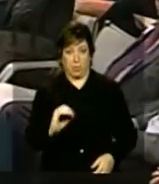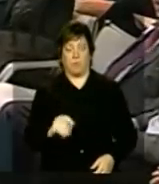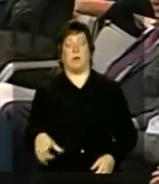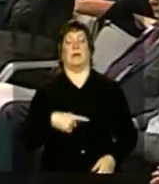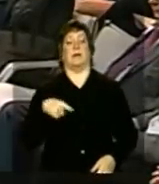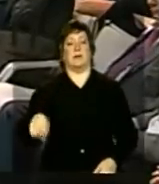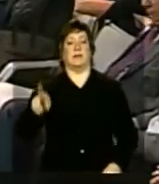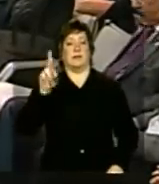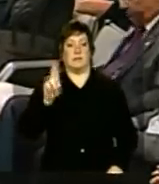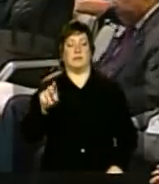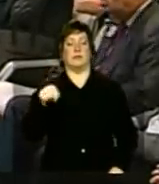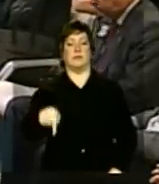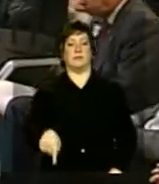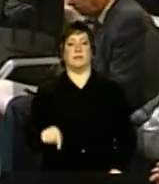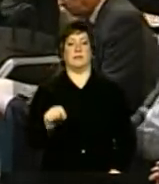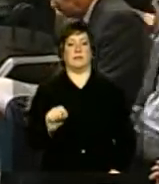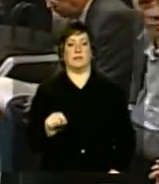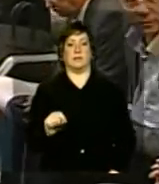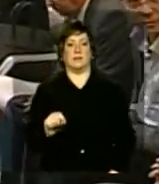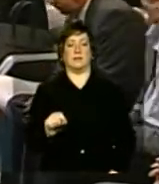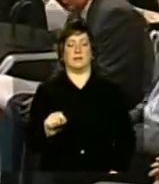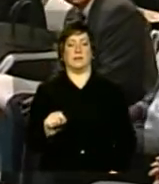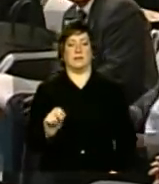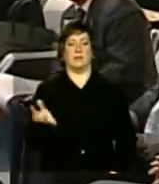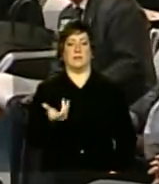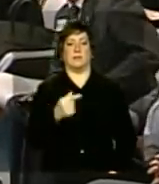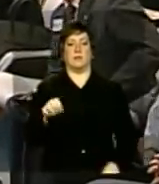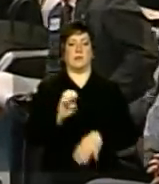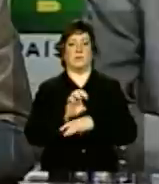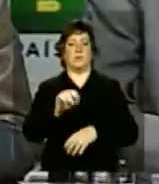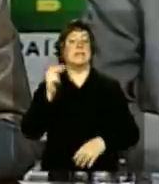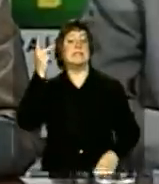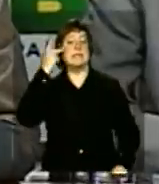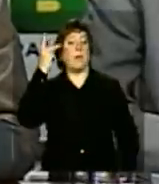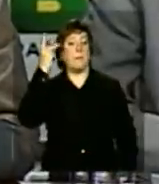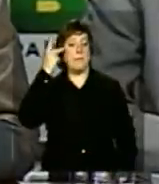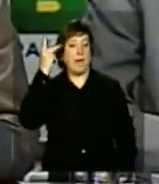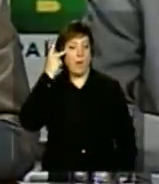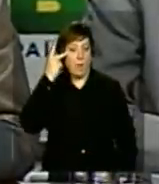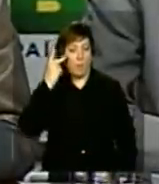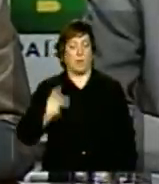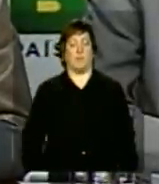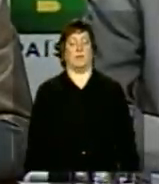representa aqui O Glorioso Estado de São